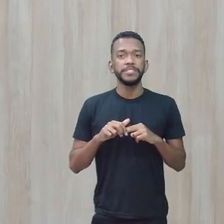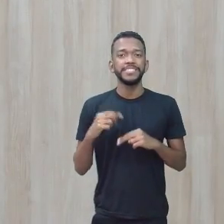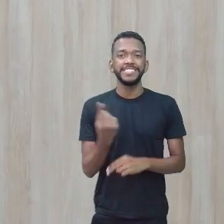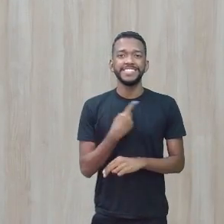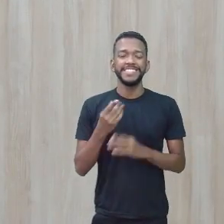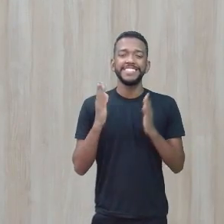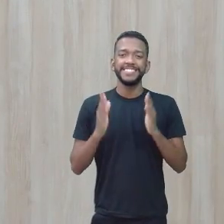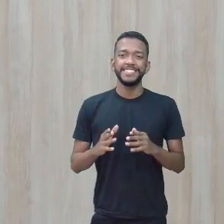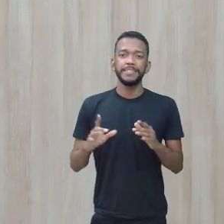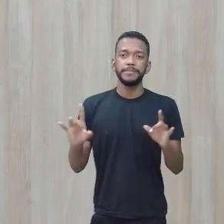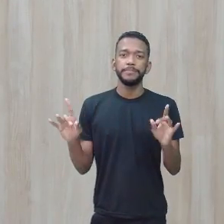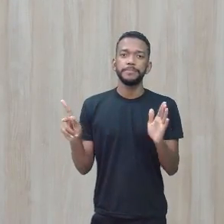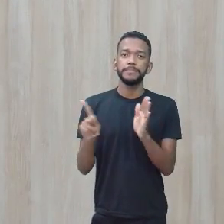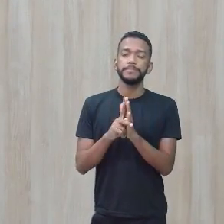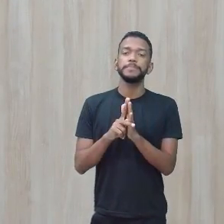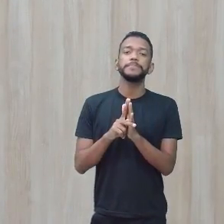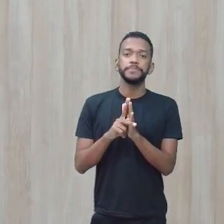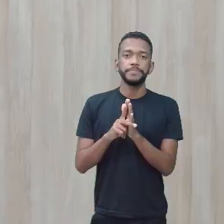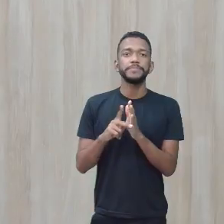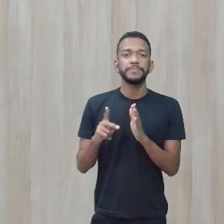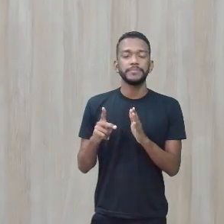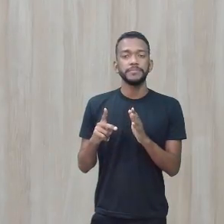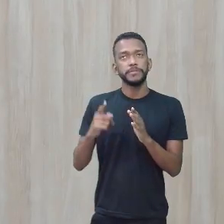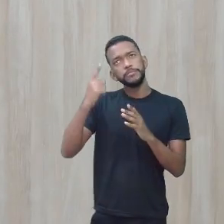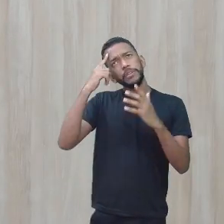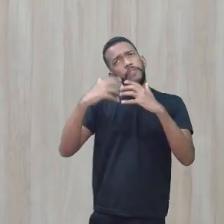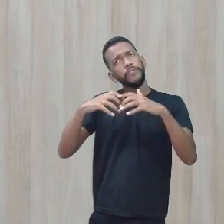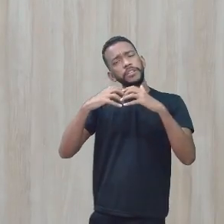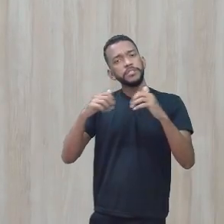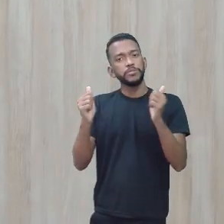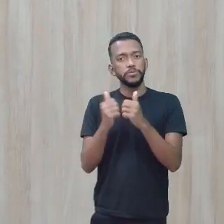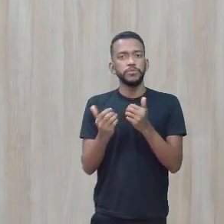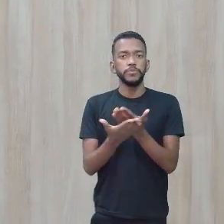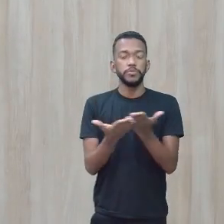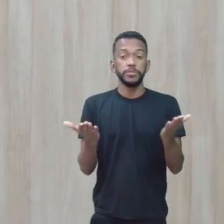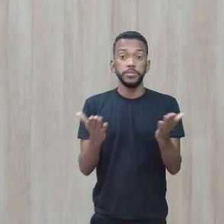aqui, para refletir com vocês, e é justamente